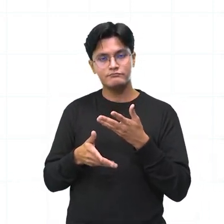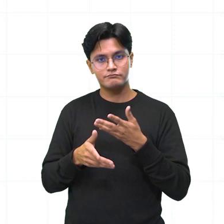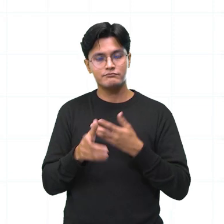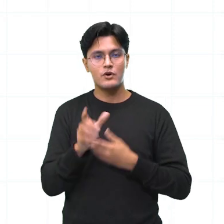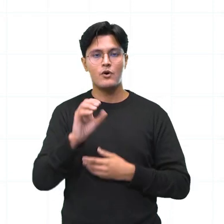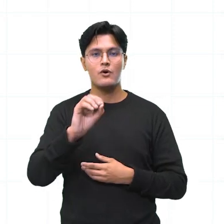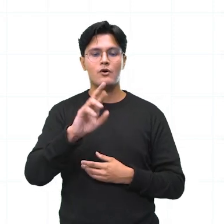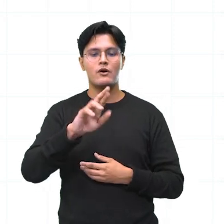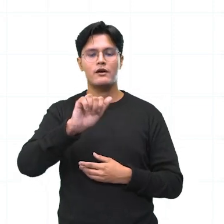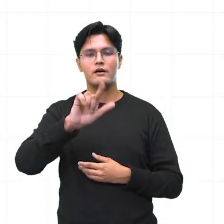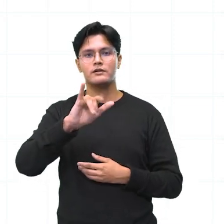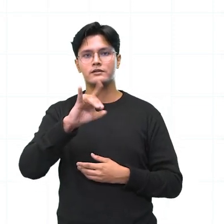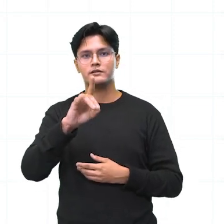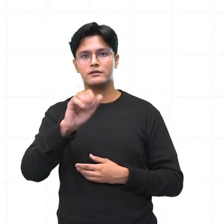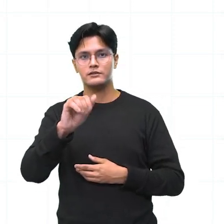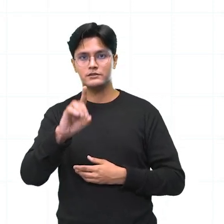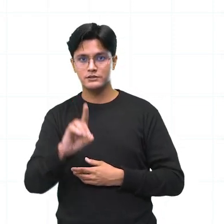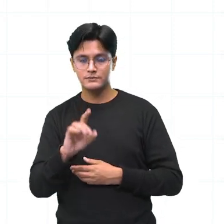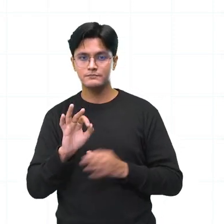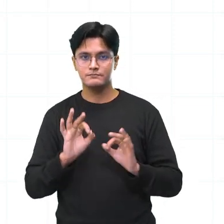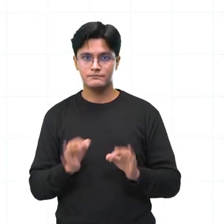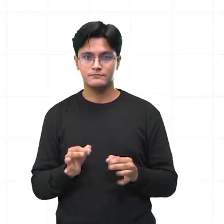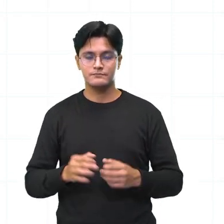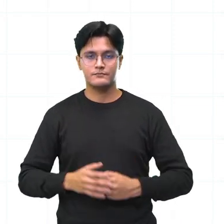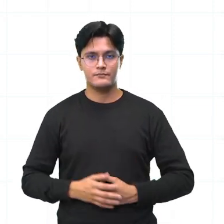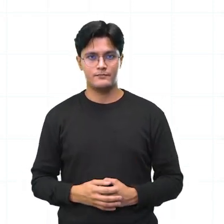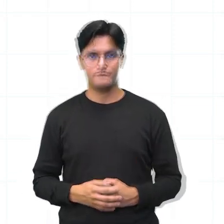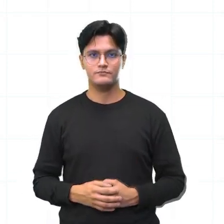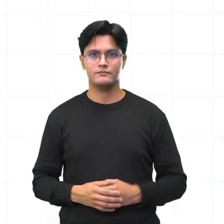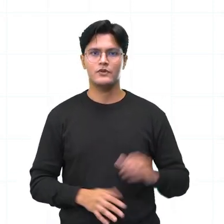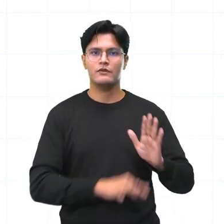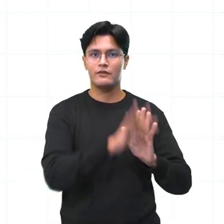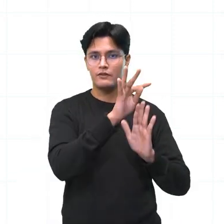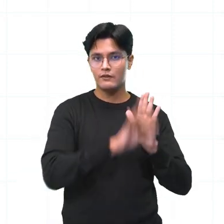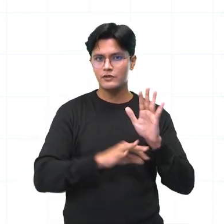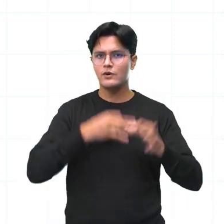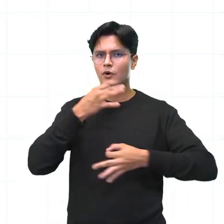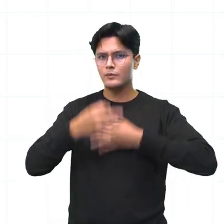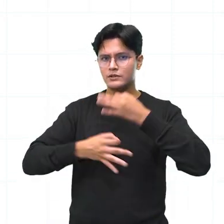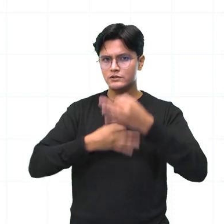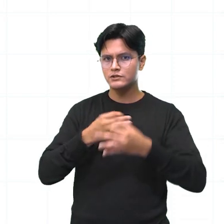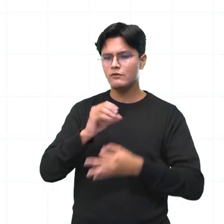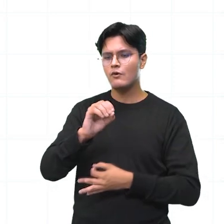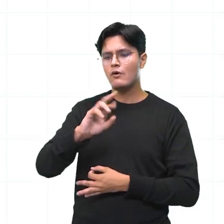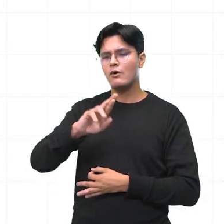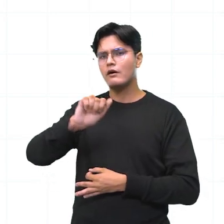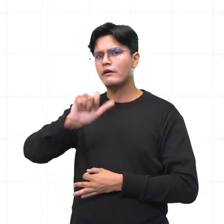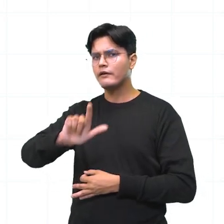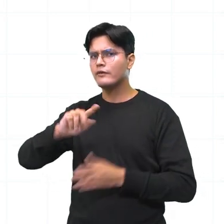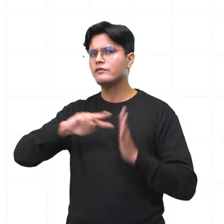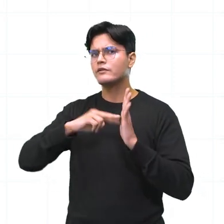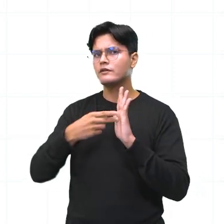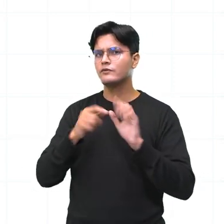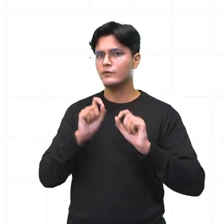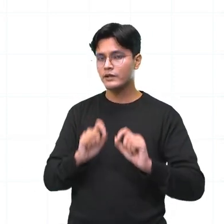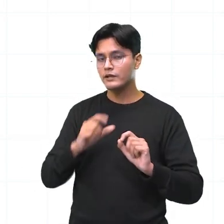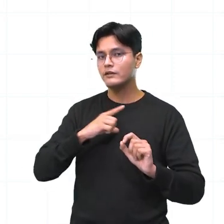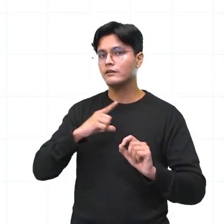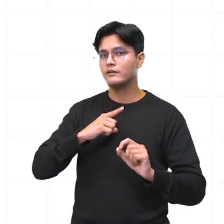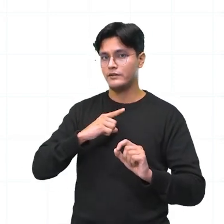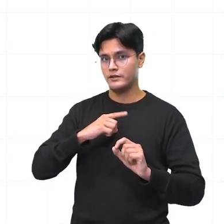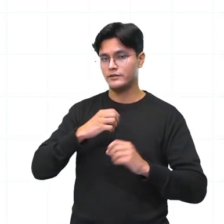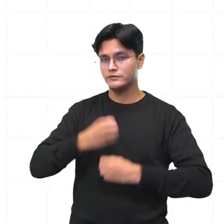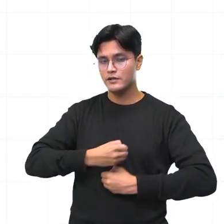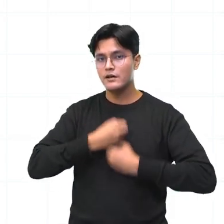oralidade, ok? E o que é esse texto argumentativo oral? Olha só. Eu tenho uma exposição